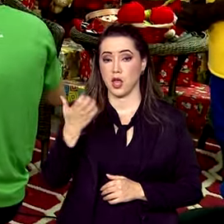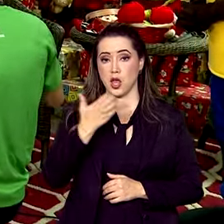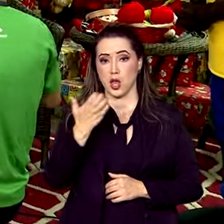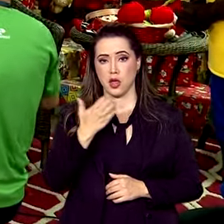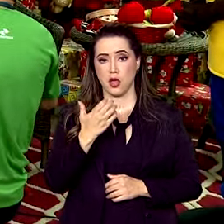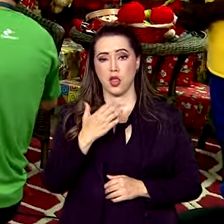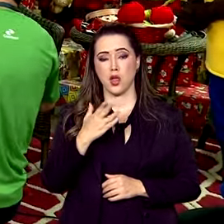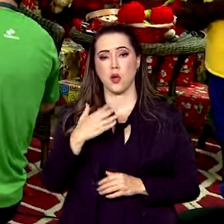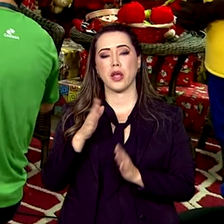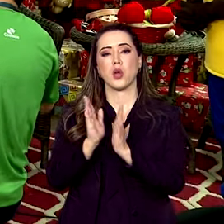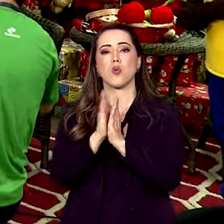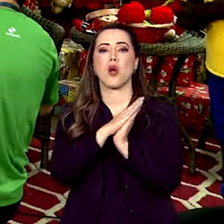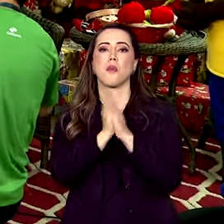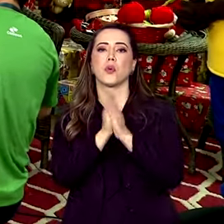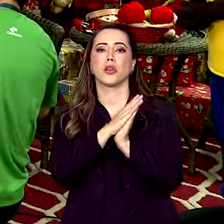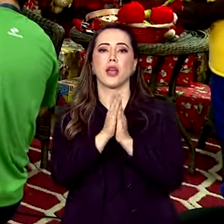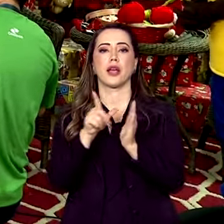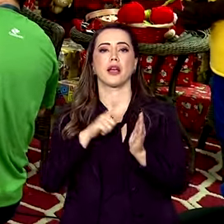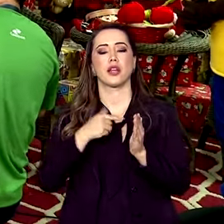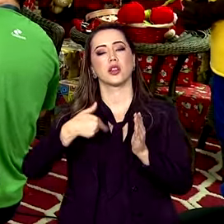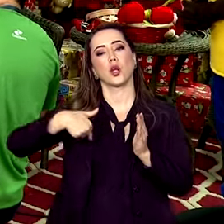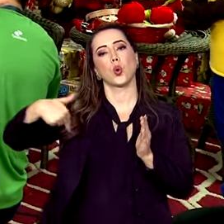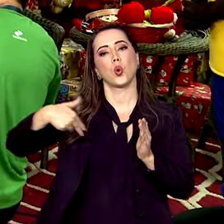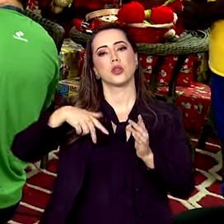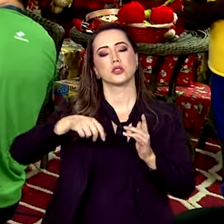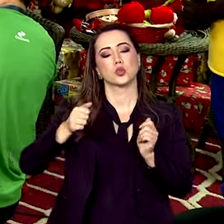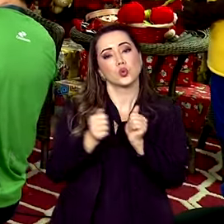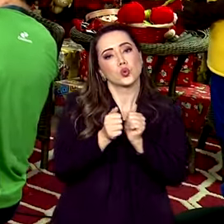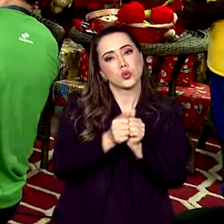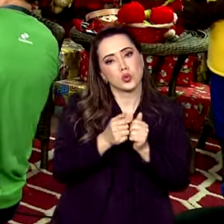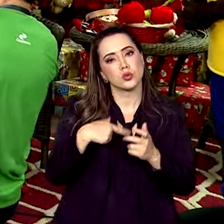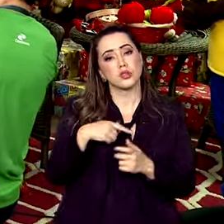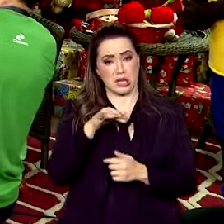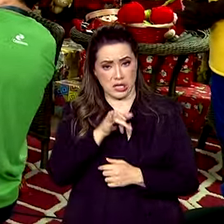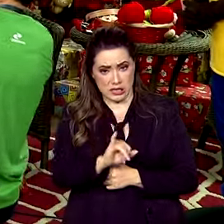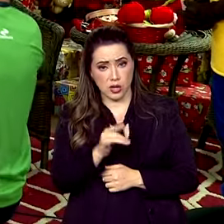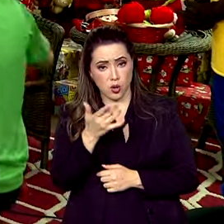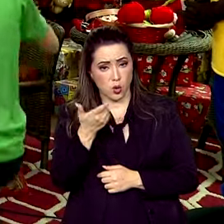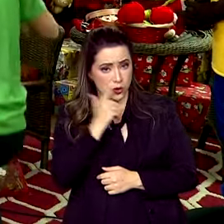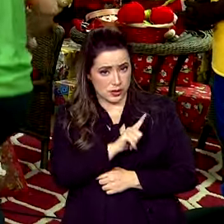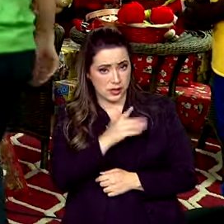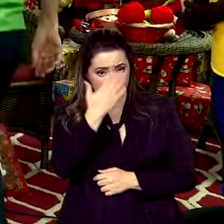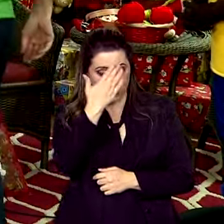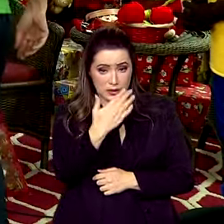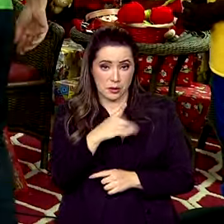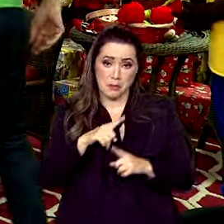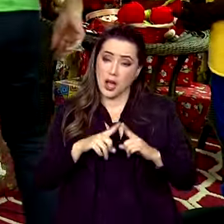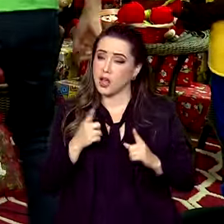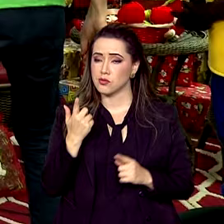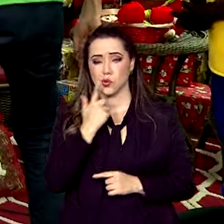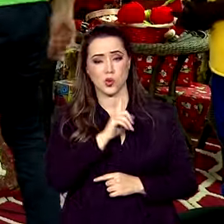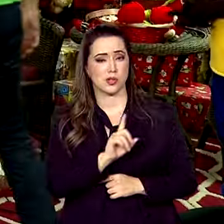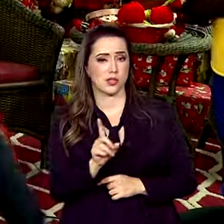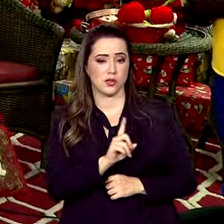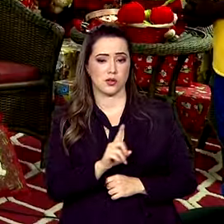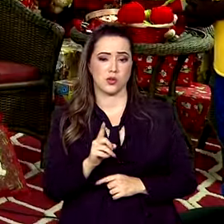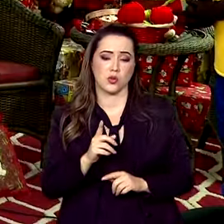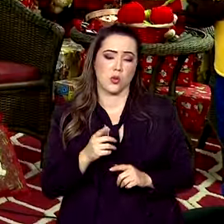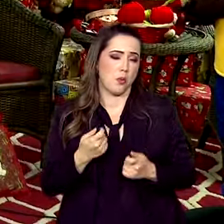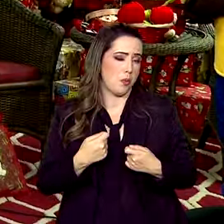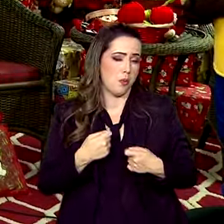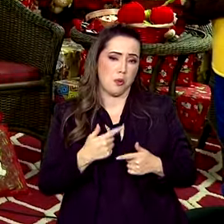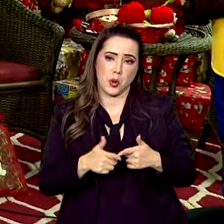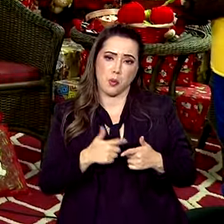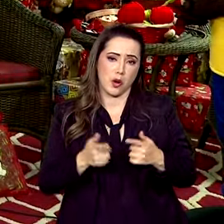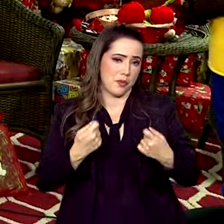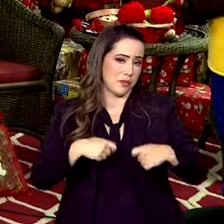tenha acessórios. Se você conseguir, eu agradeço, mas se você não conseguir, não tem